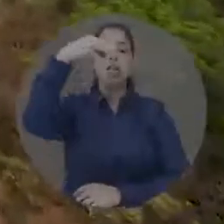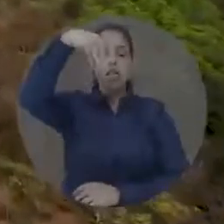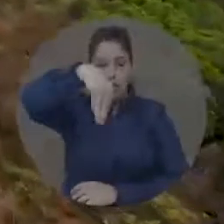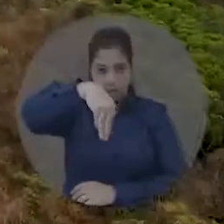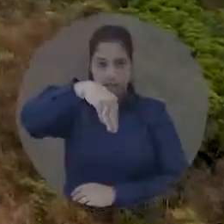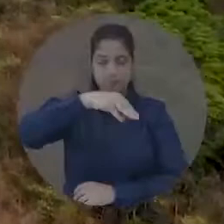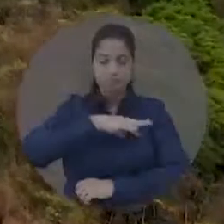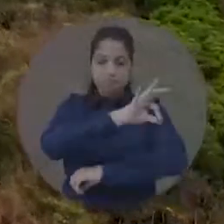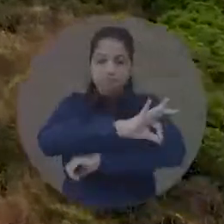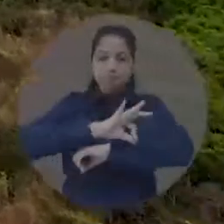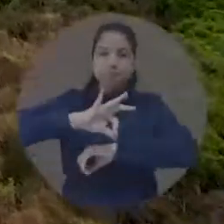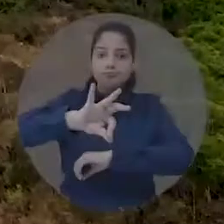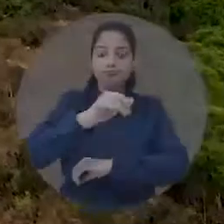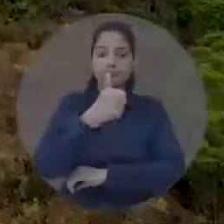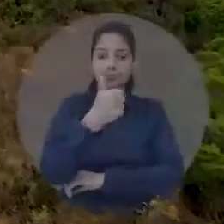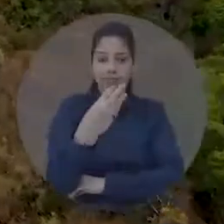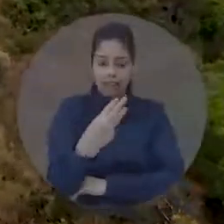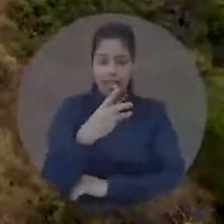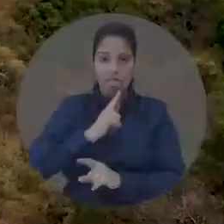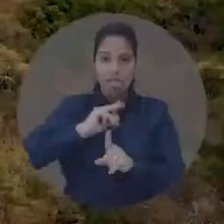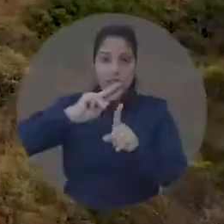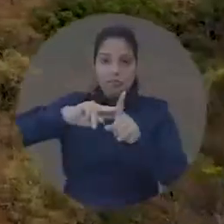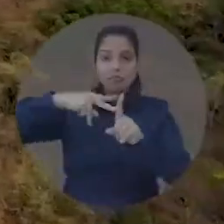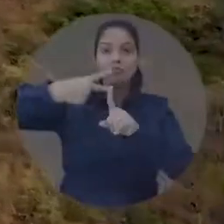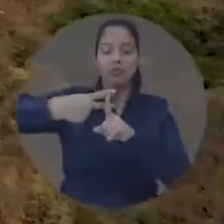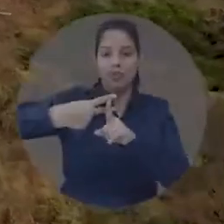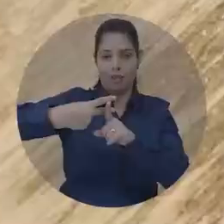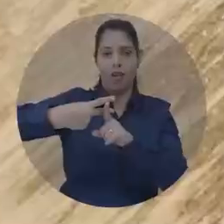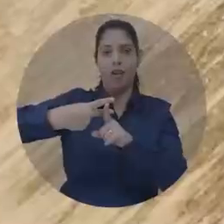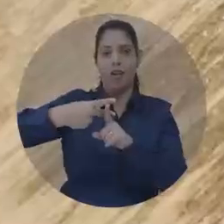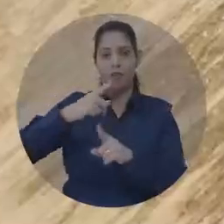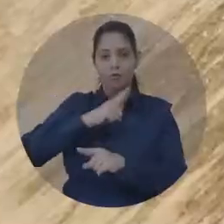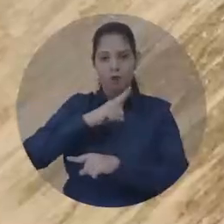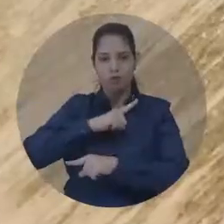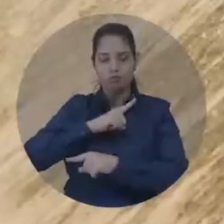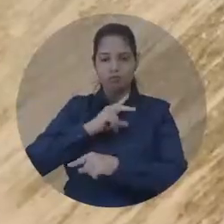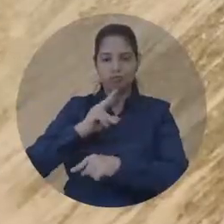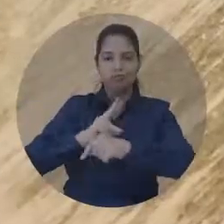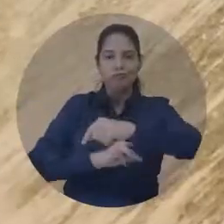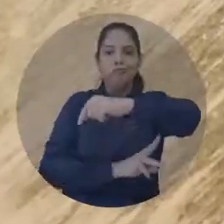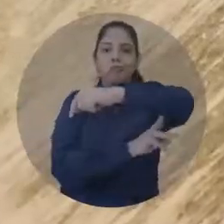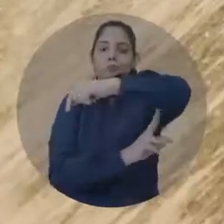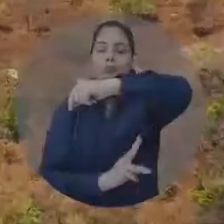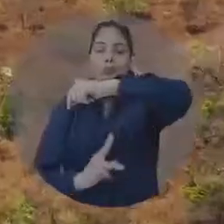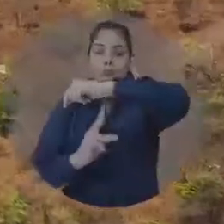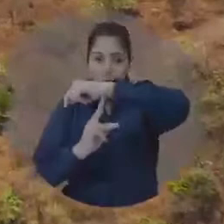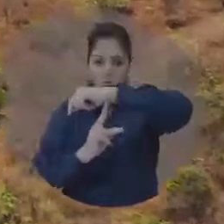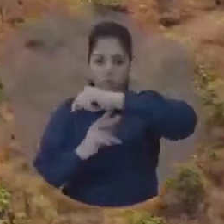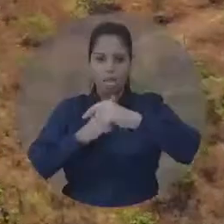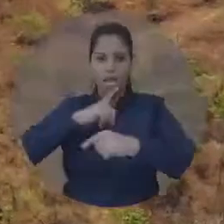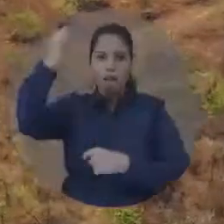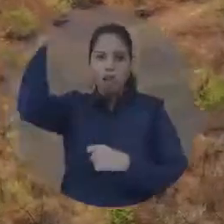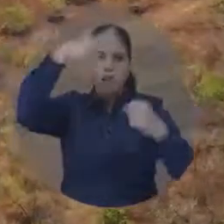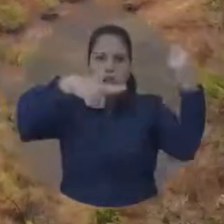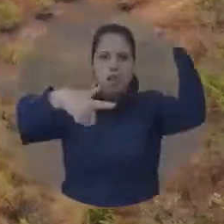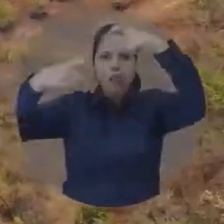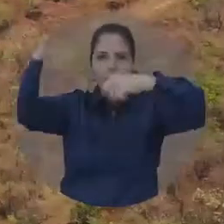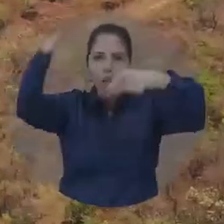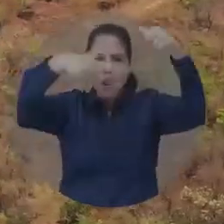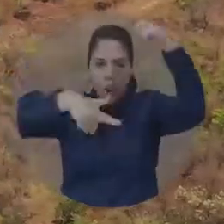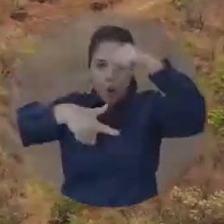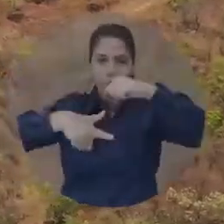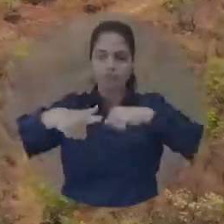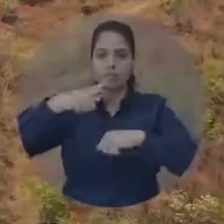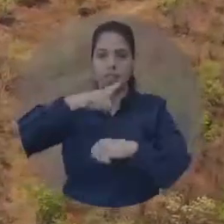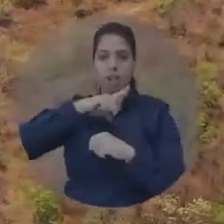São 17 quilômetros e 300 metros de avenida duplicada, com duas pontes sobre o rio Coxipó, iluminação LED de ponta a